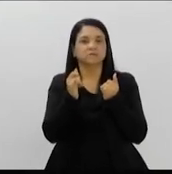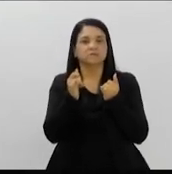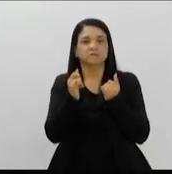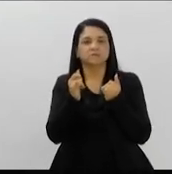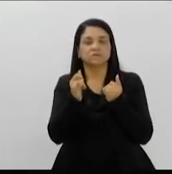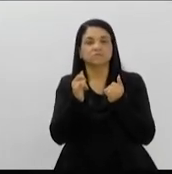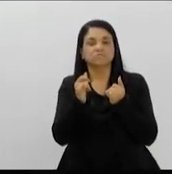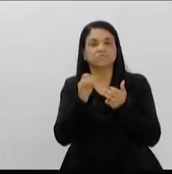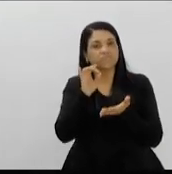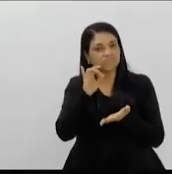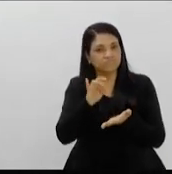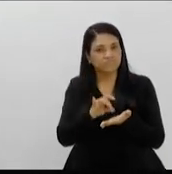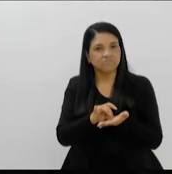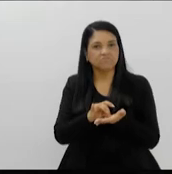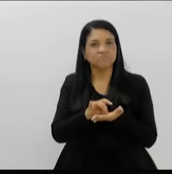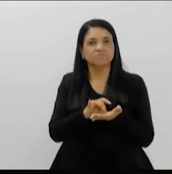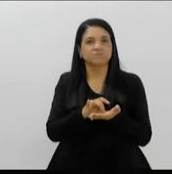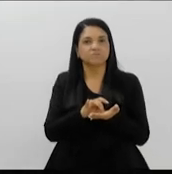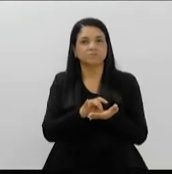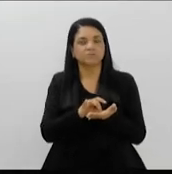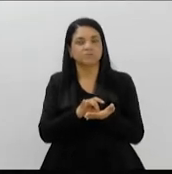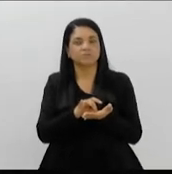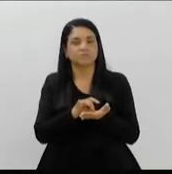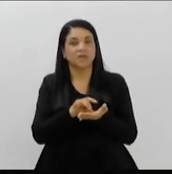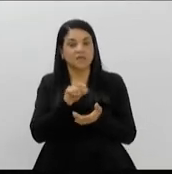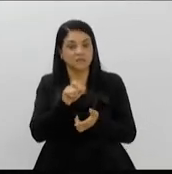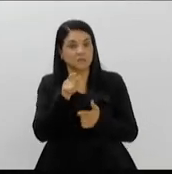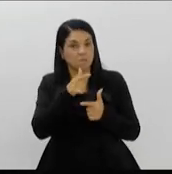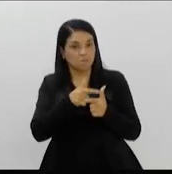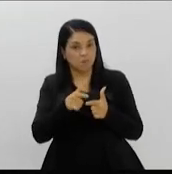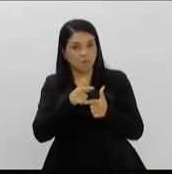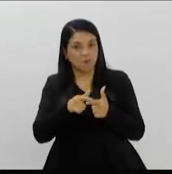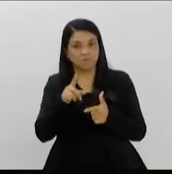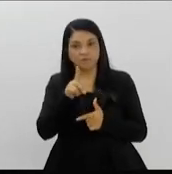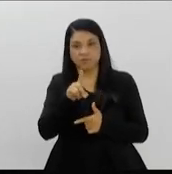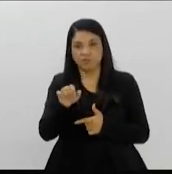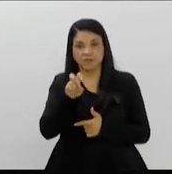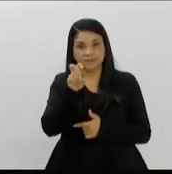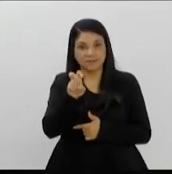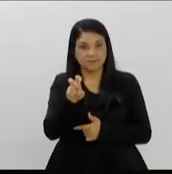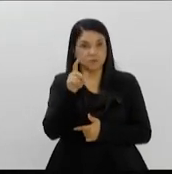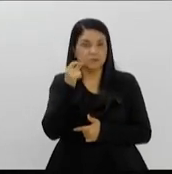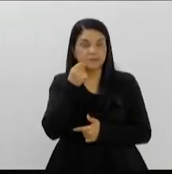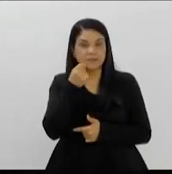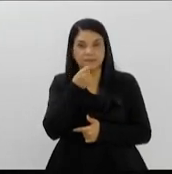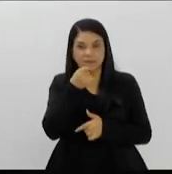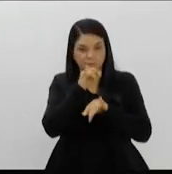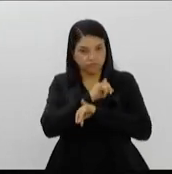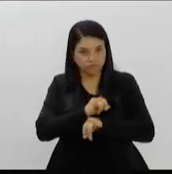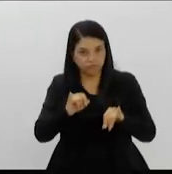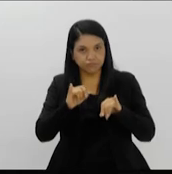o fato é que esse caso veio à tona no dia 5 de setembro.